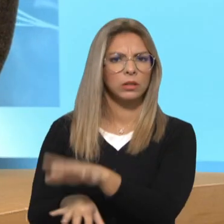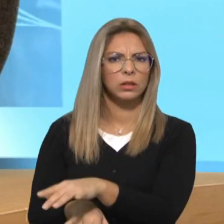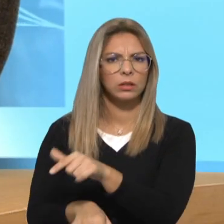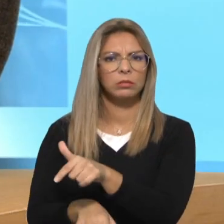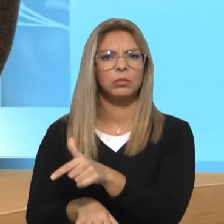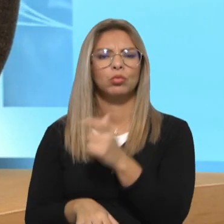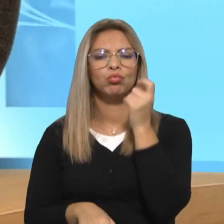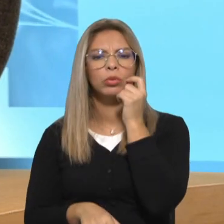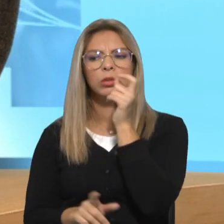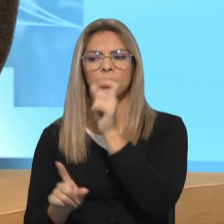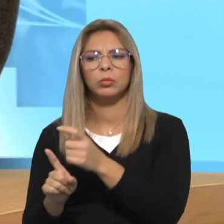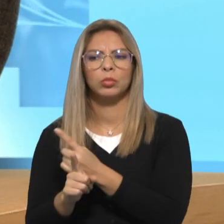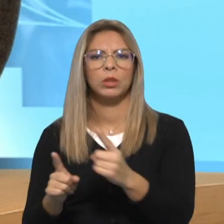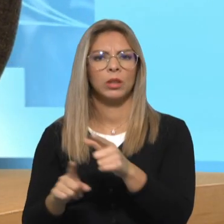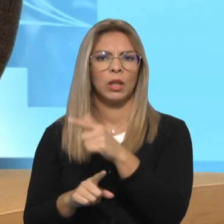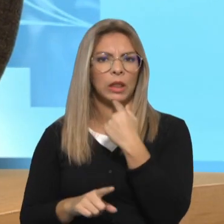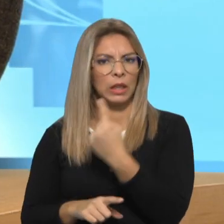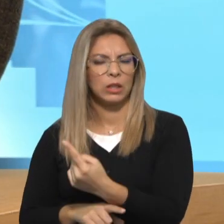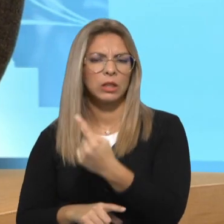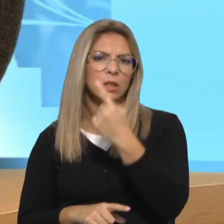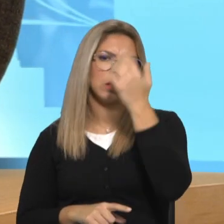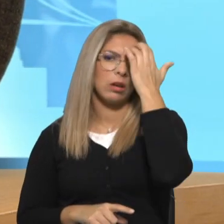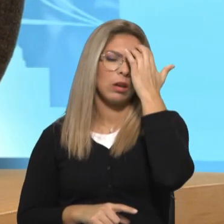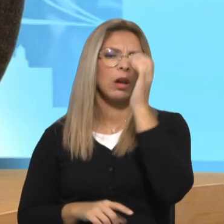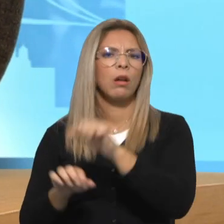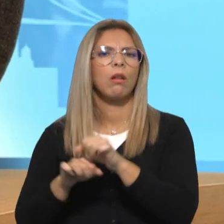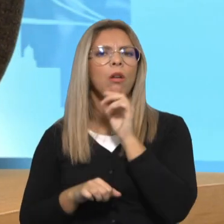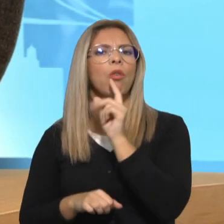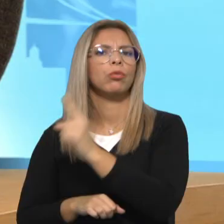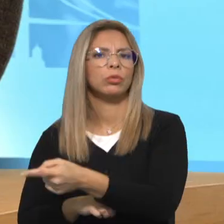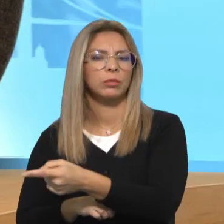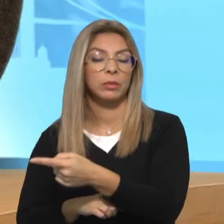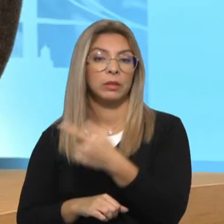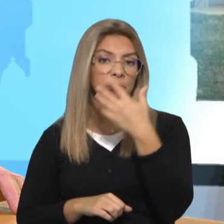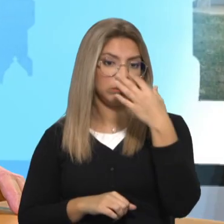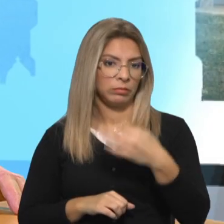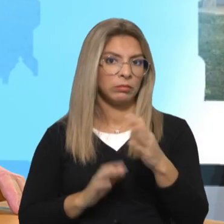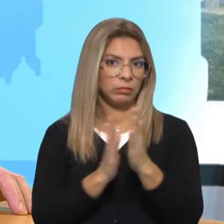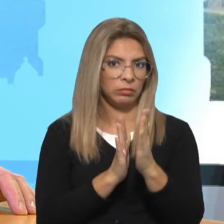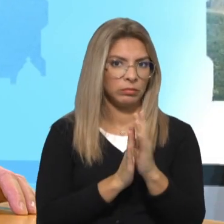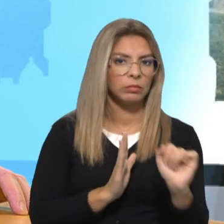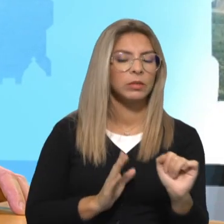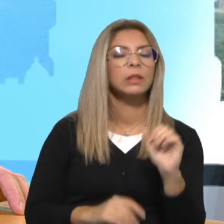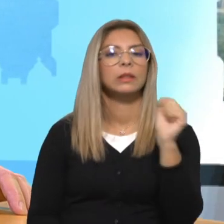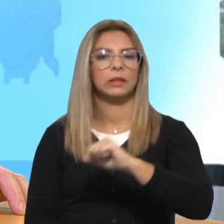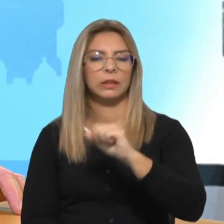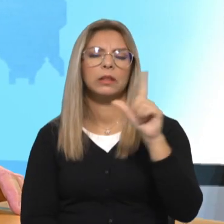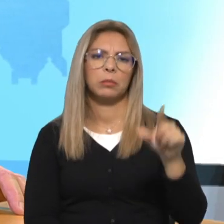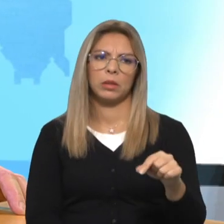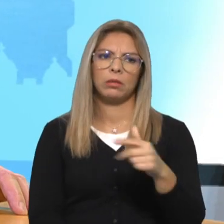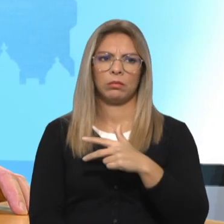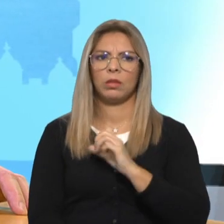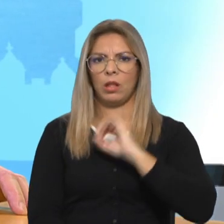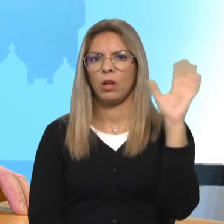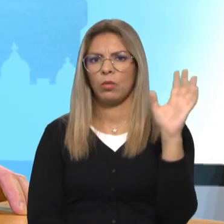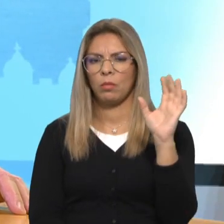indivíduo diz isto, o que é que se passa naquela cabeça. É um método a aplicar também no ambiente crente? Sem dúvida, sem dúvida. E aí devíamos fazer